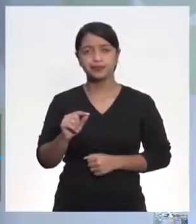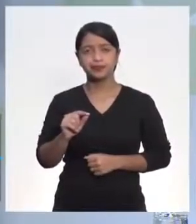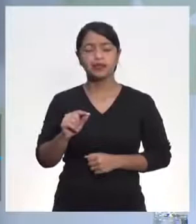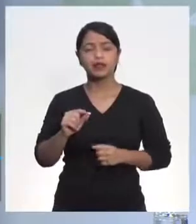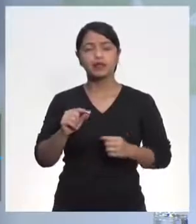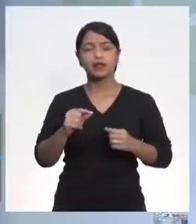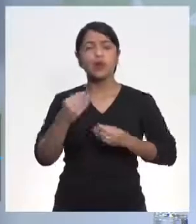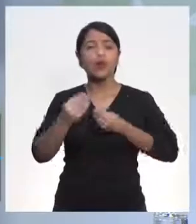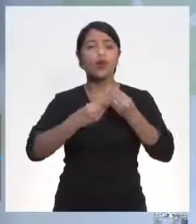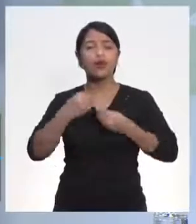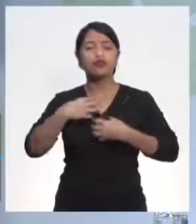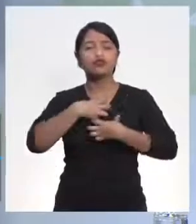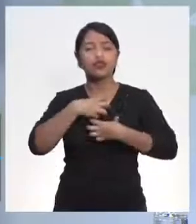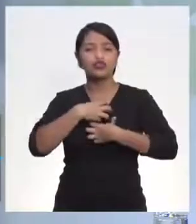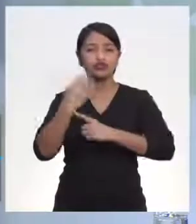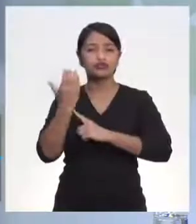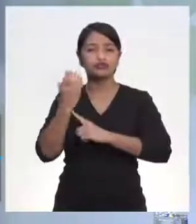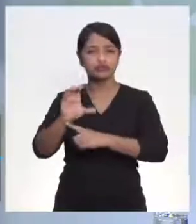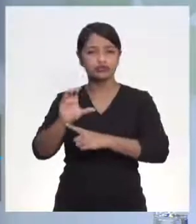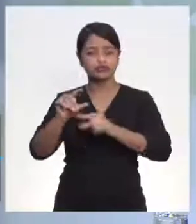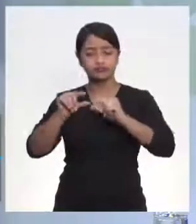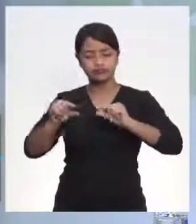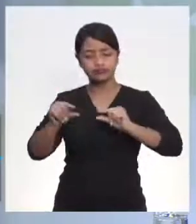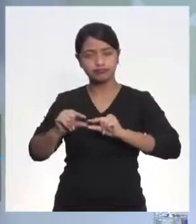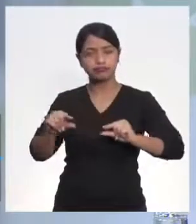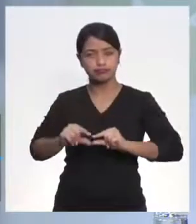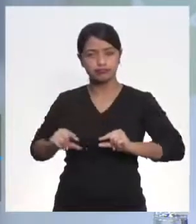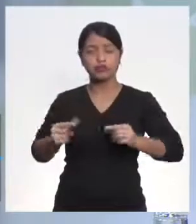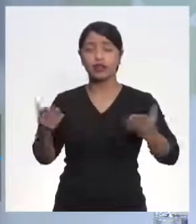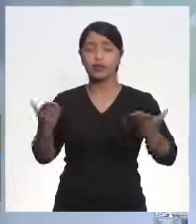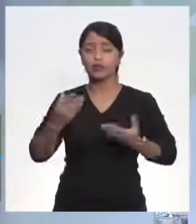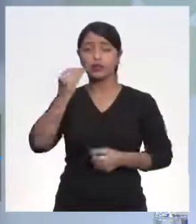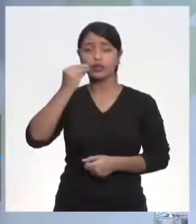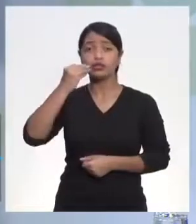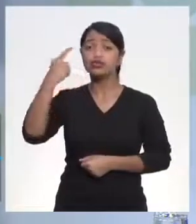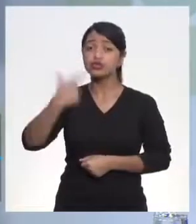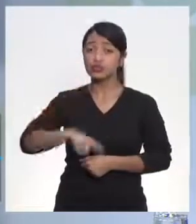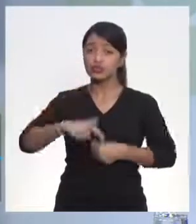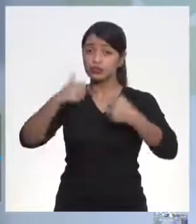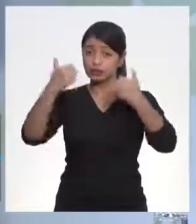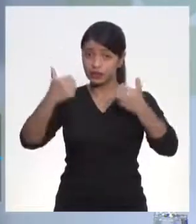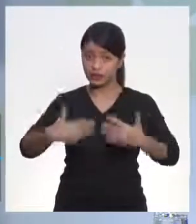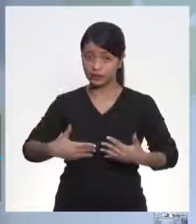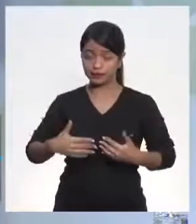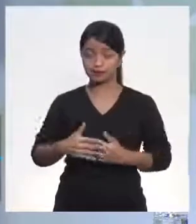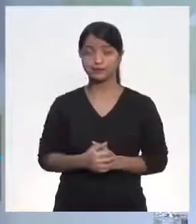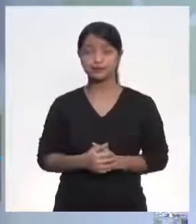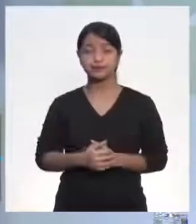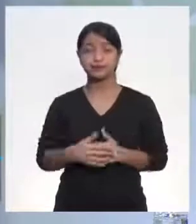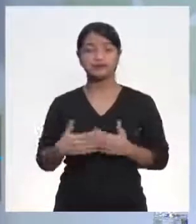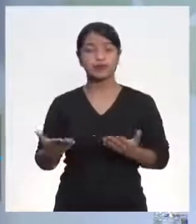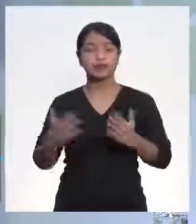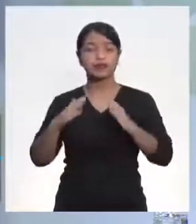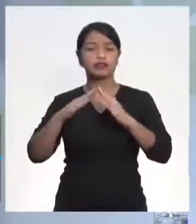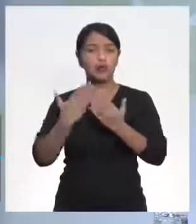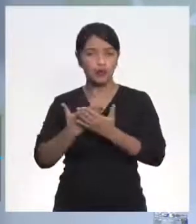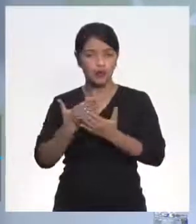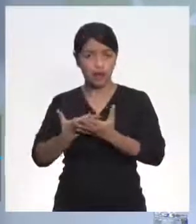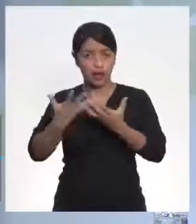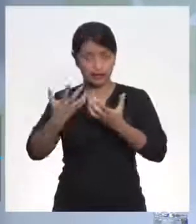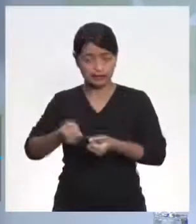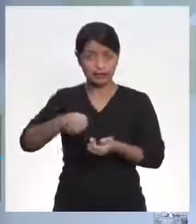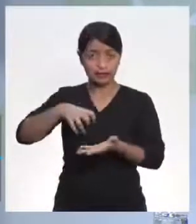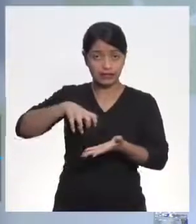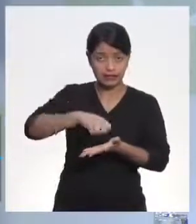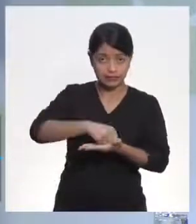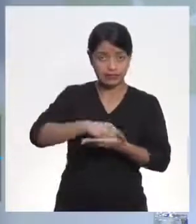modelo de publicação. Então, nós vamos tentar explicar novamente o seguinte. A escola que for participar, a equipe que for participar,